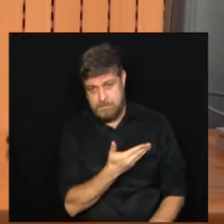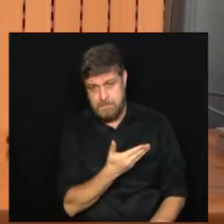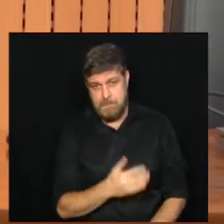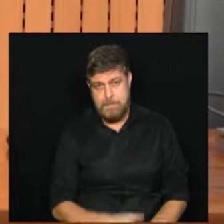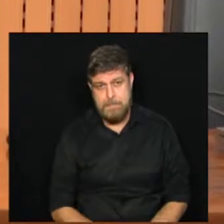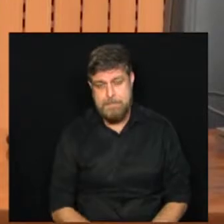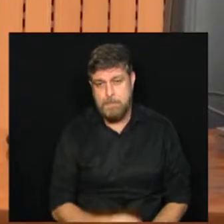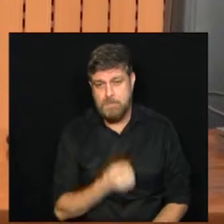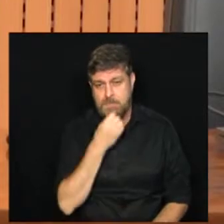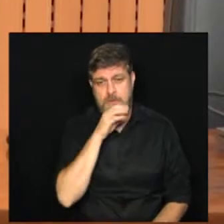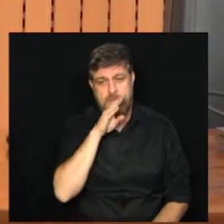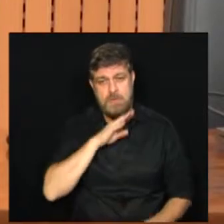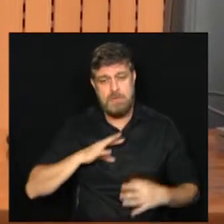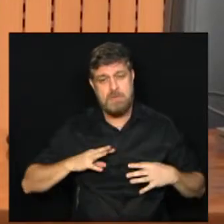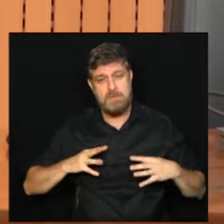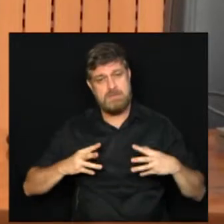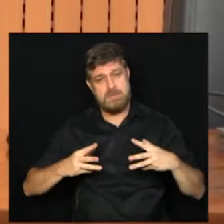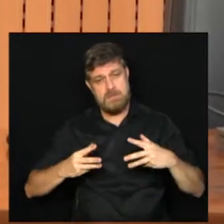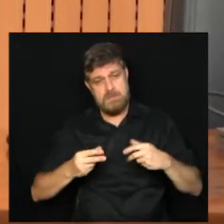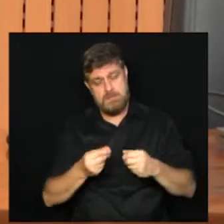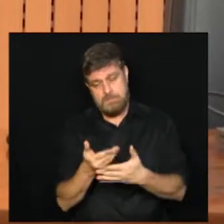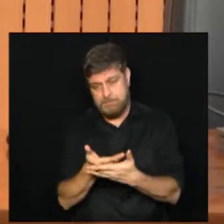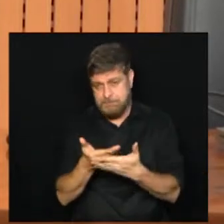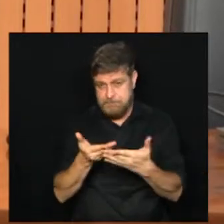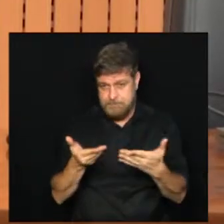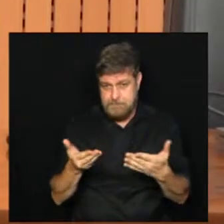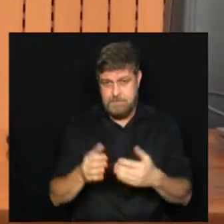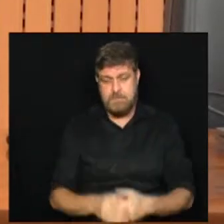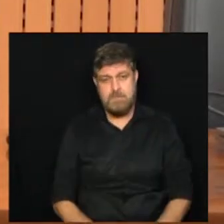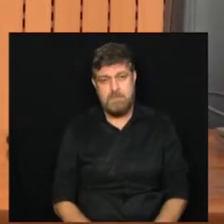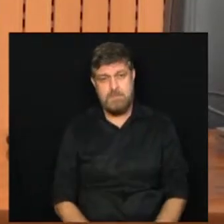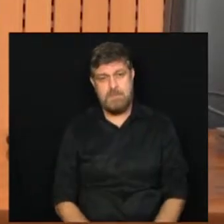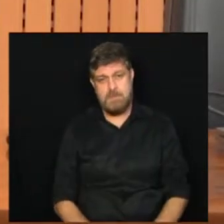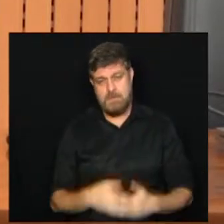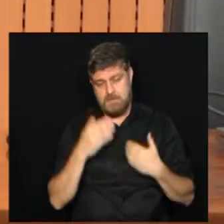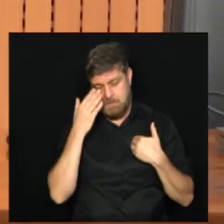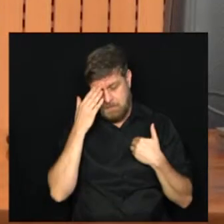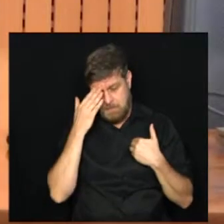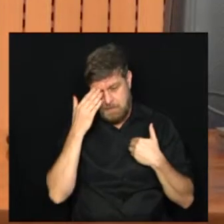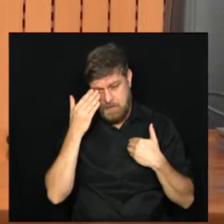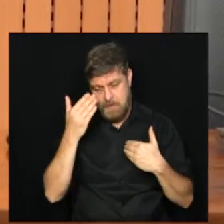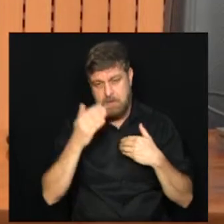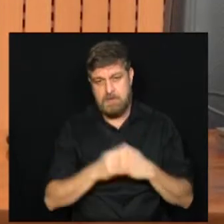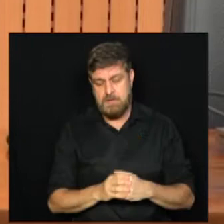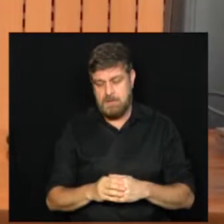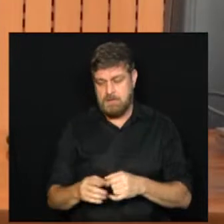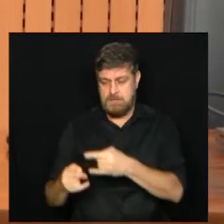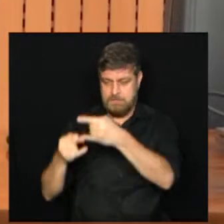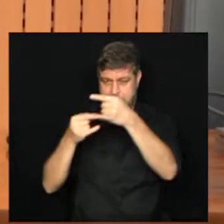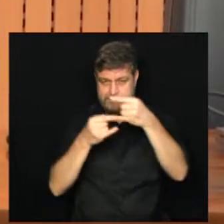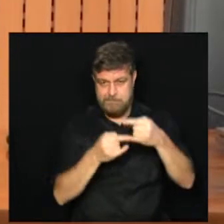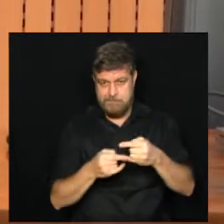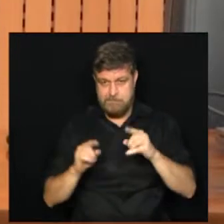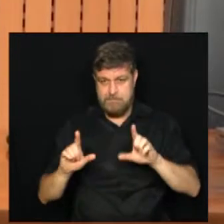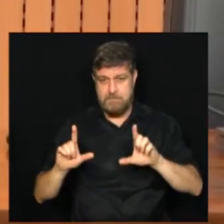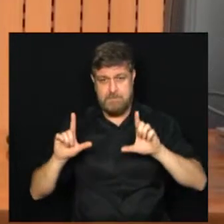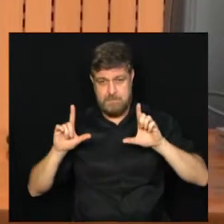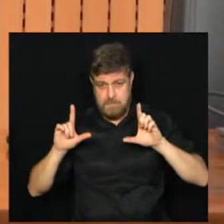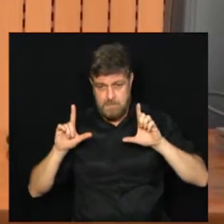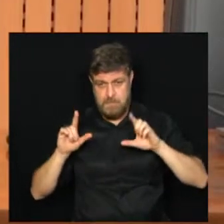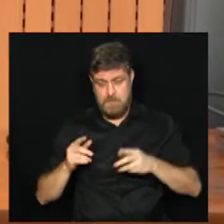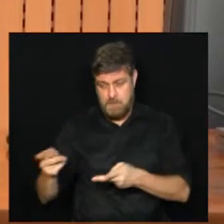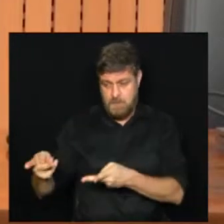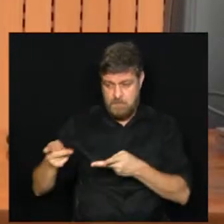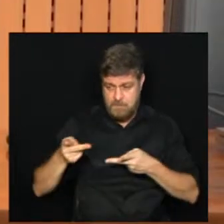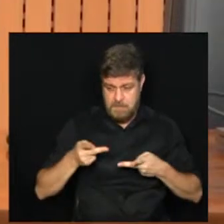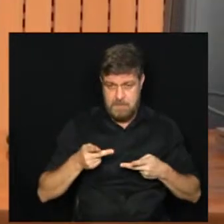Boa tarde a todos, a todas. Quero agradecer aos nossos convidados, às nossas convidadas, esta reunião,